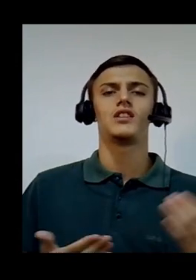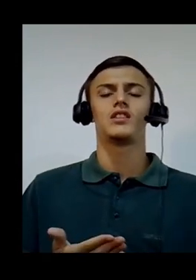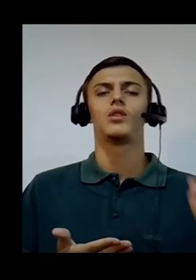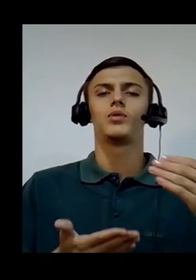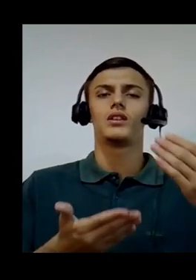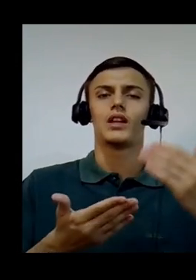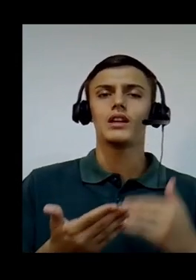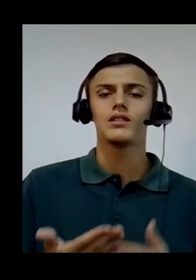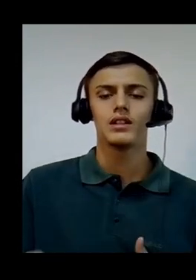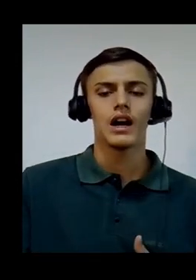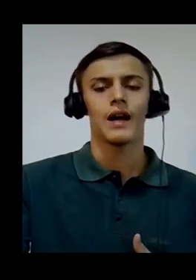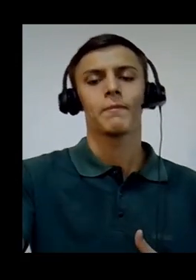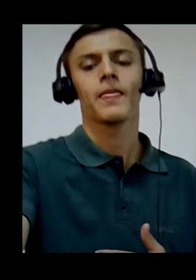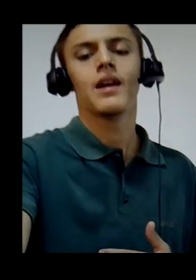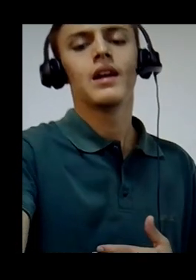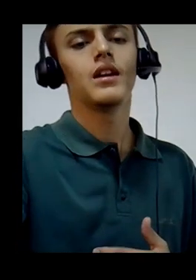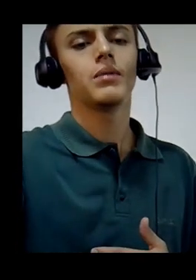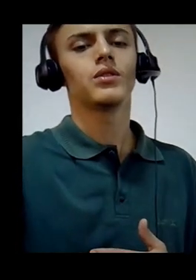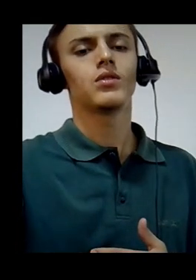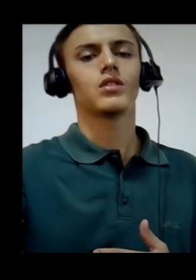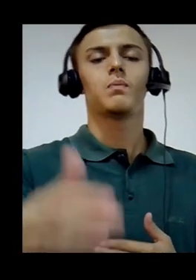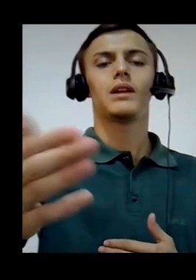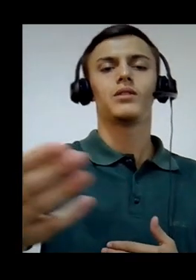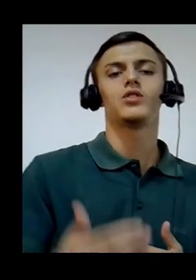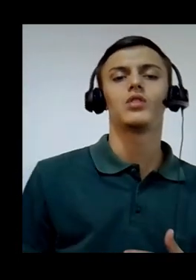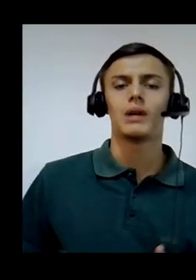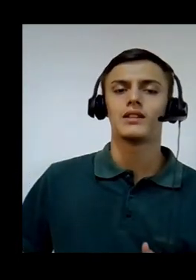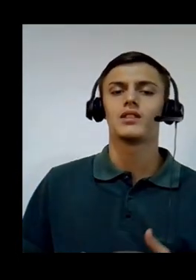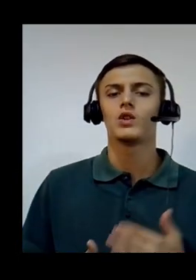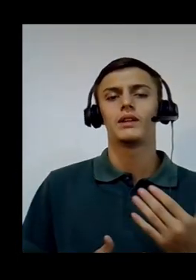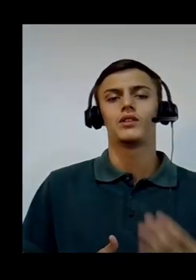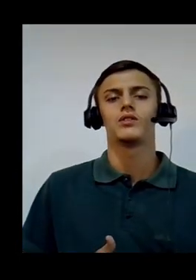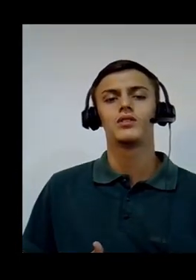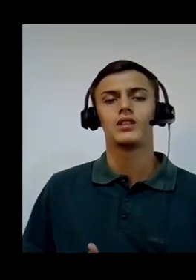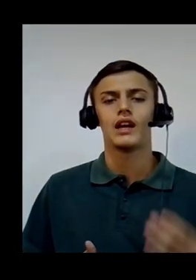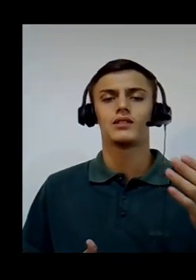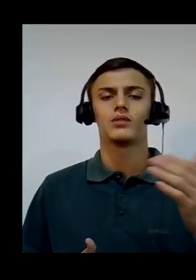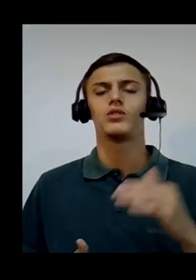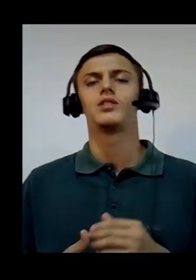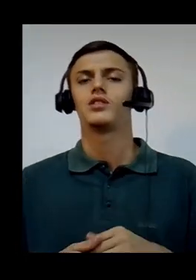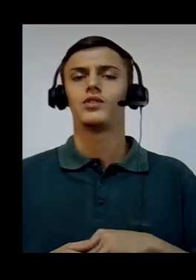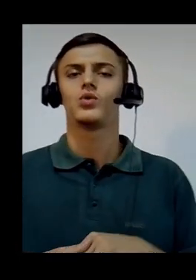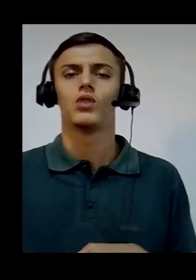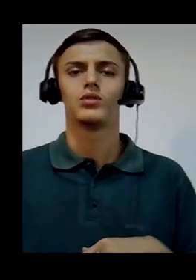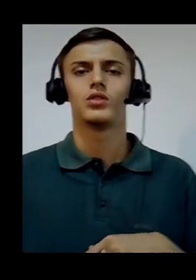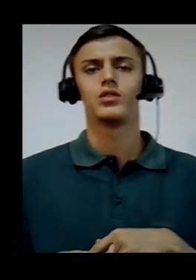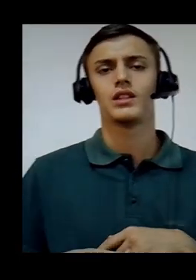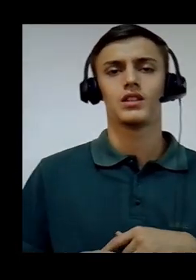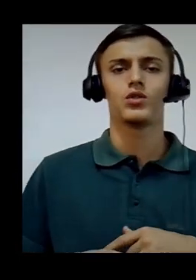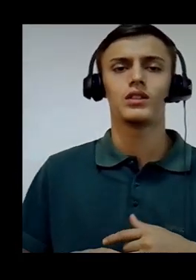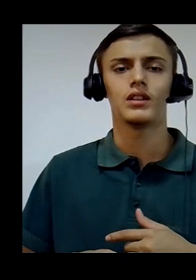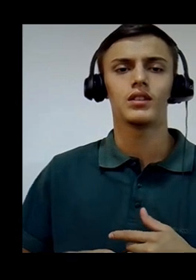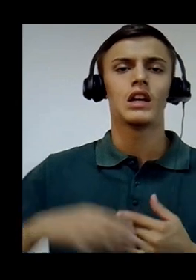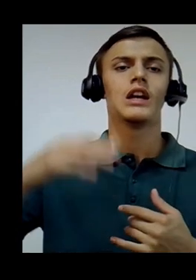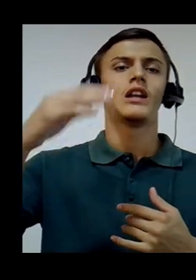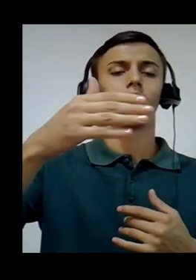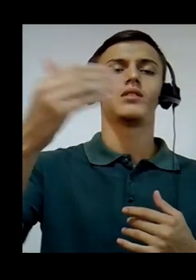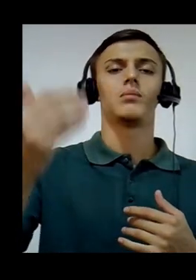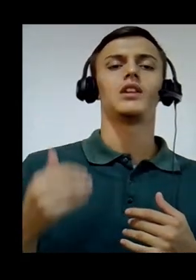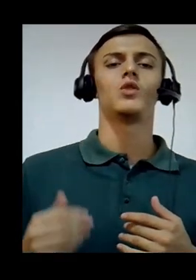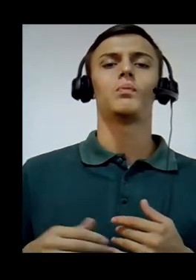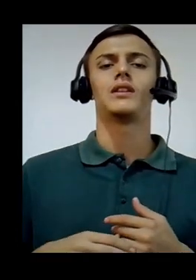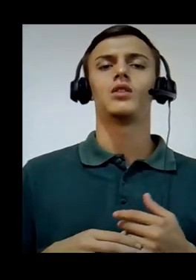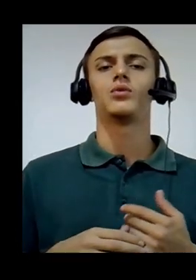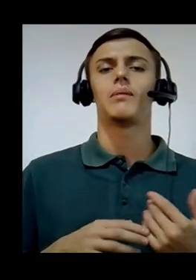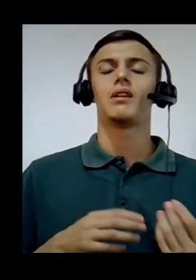fuga de energia, esse interruptor tem que desligar. Lembrando que os nossos padrões de tomada são os padrões industriais, tanto de 220 quanto de 380.